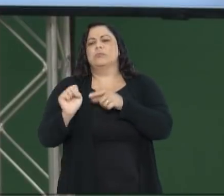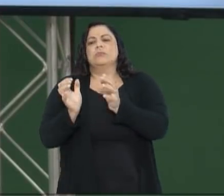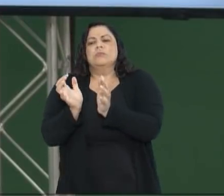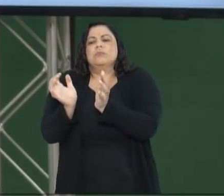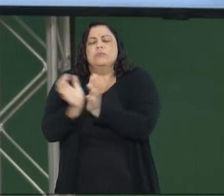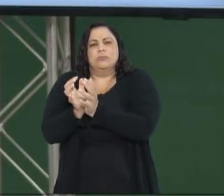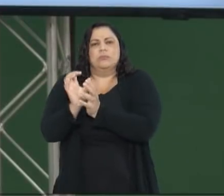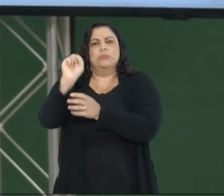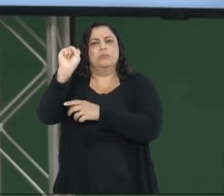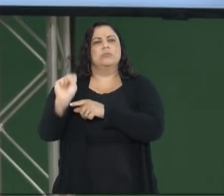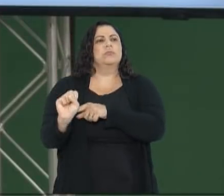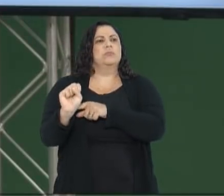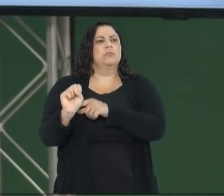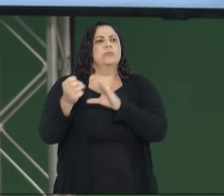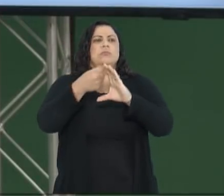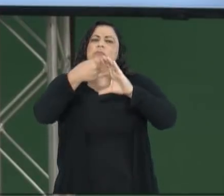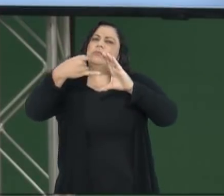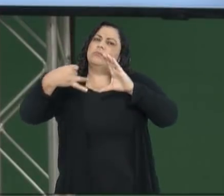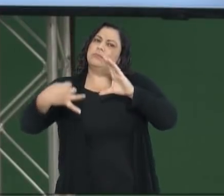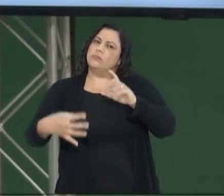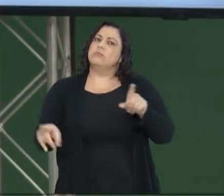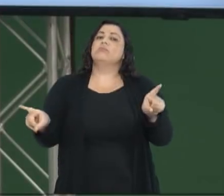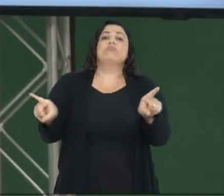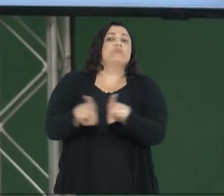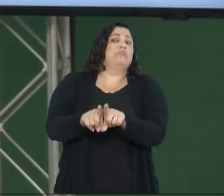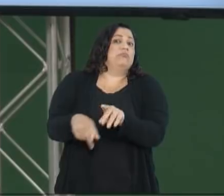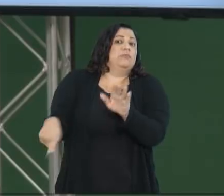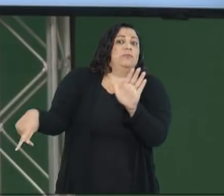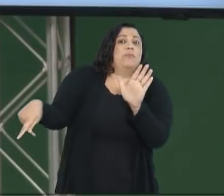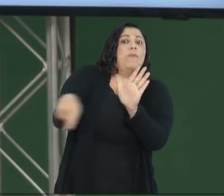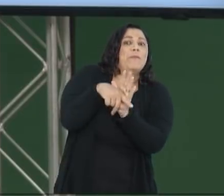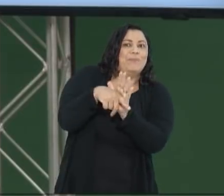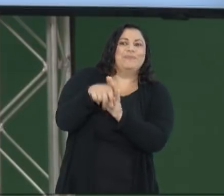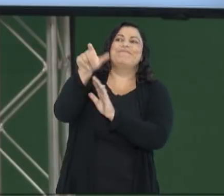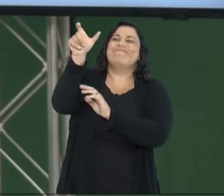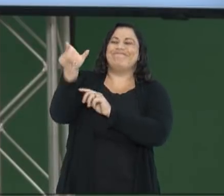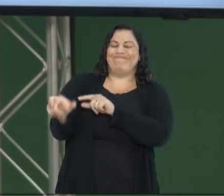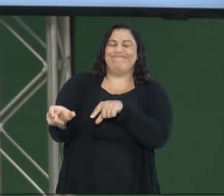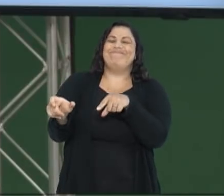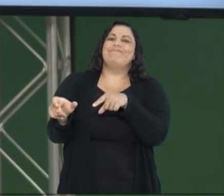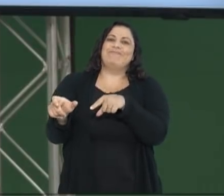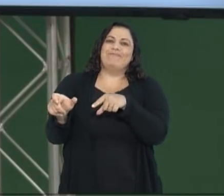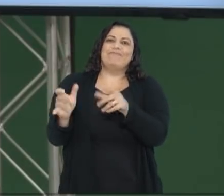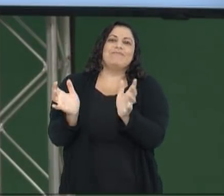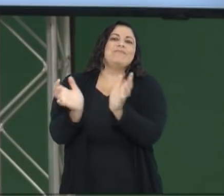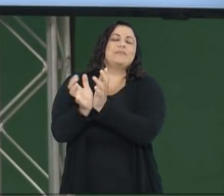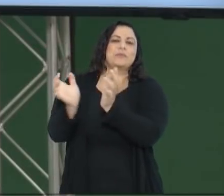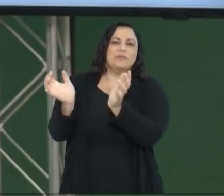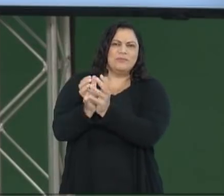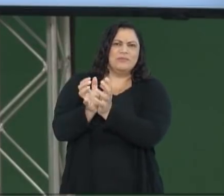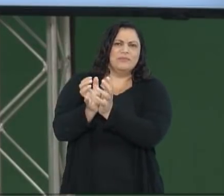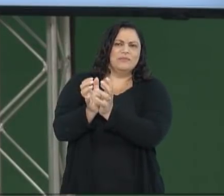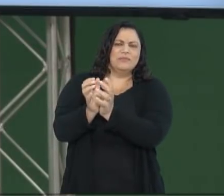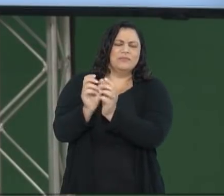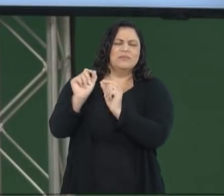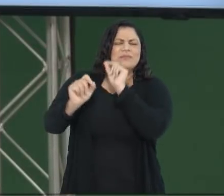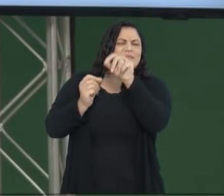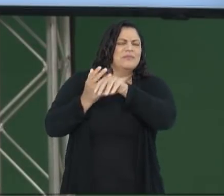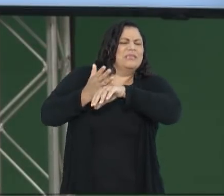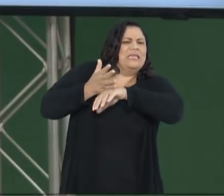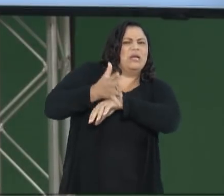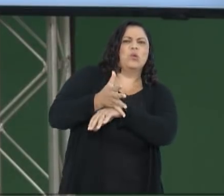Com características também específicas, e também vamos pensar ali que esses povos ocupam esses